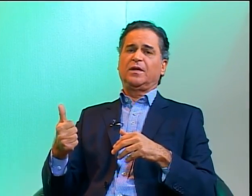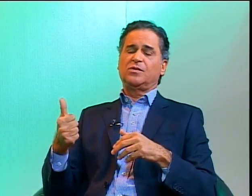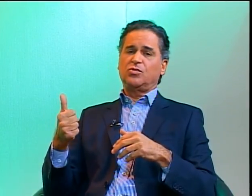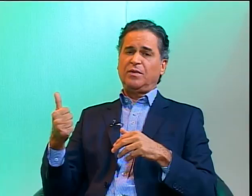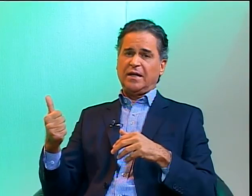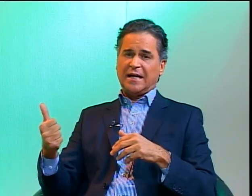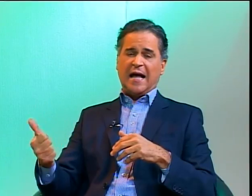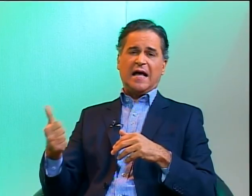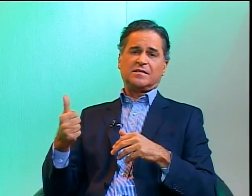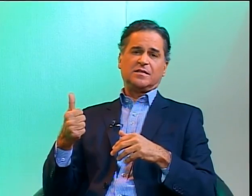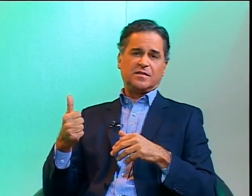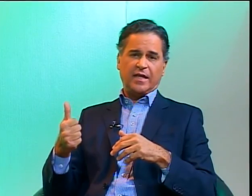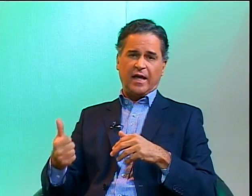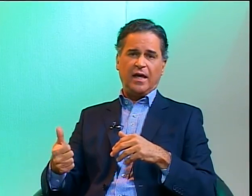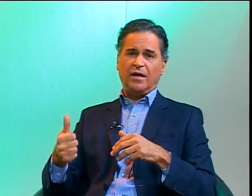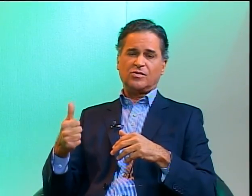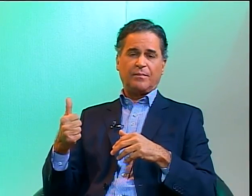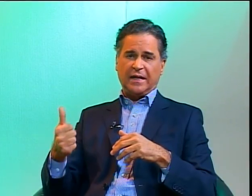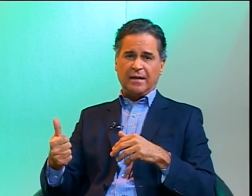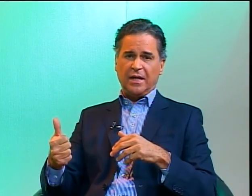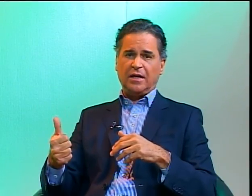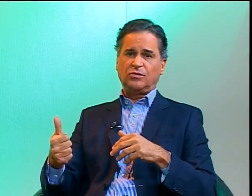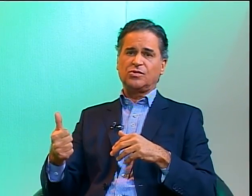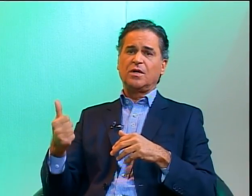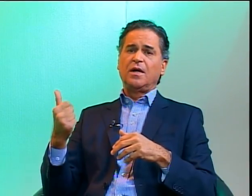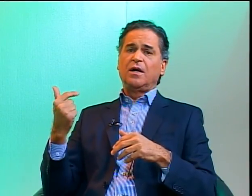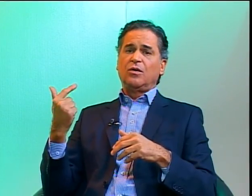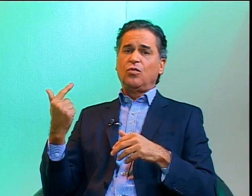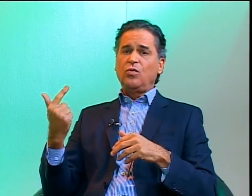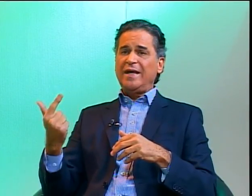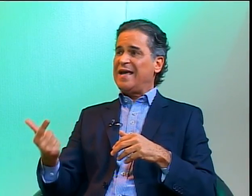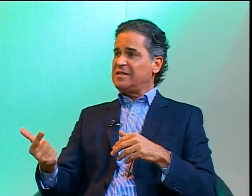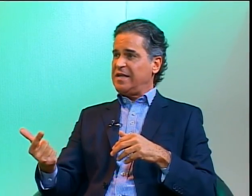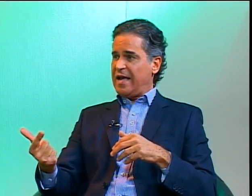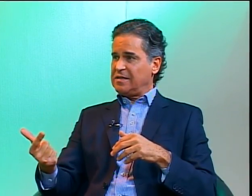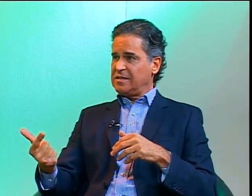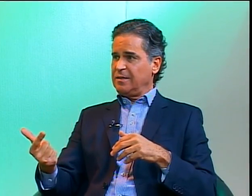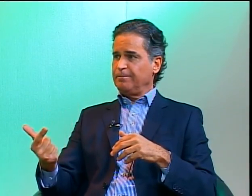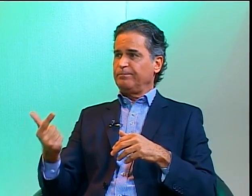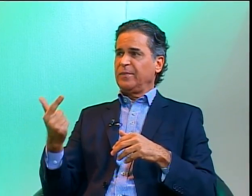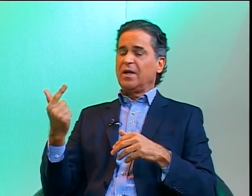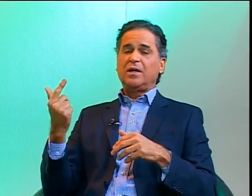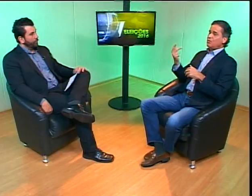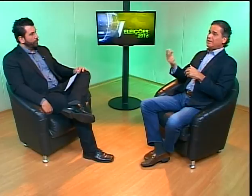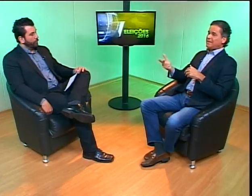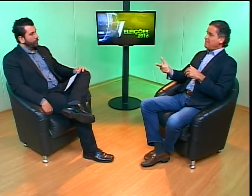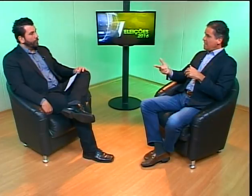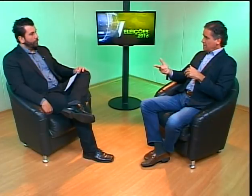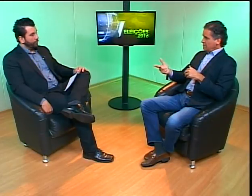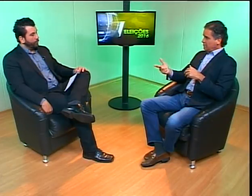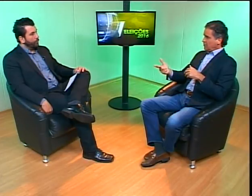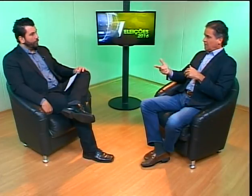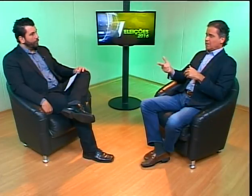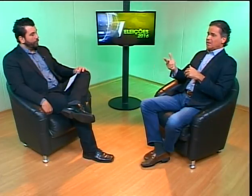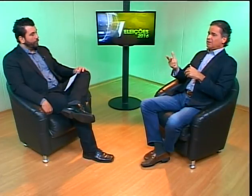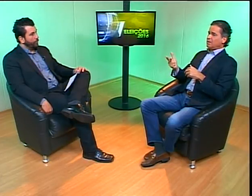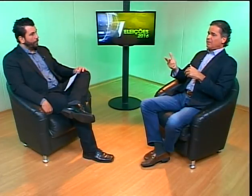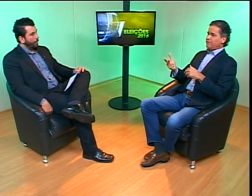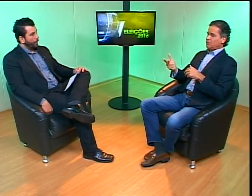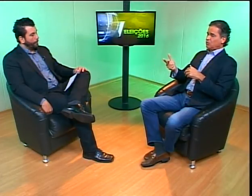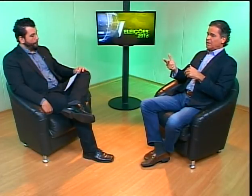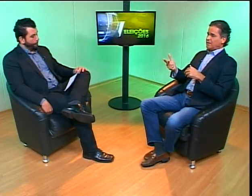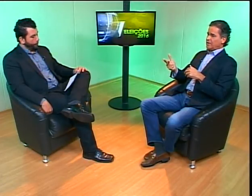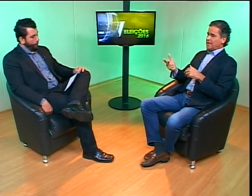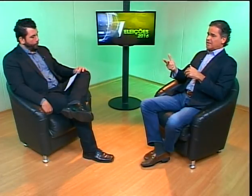é? Sobre casas, terrenos, apartamentos, o ISS e o ITBI, não é? Então,